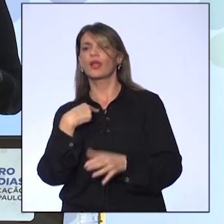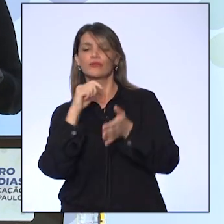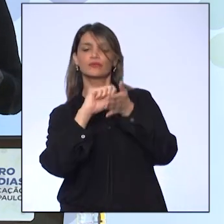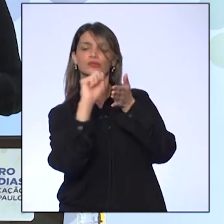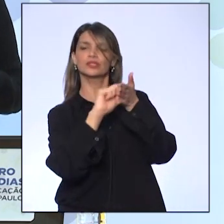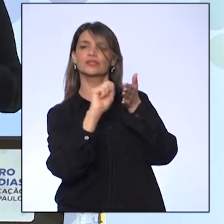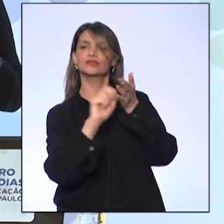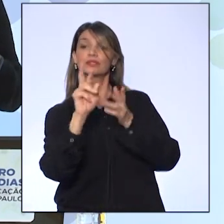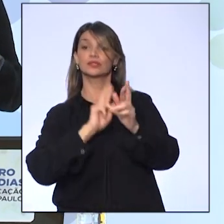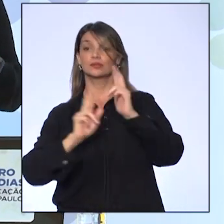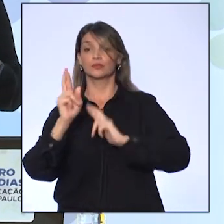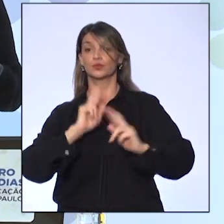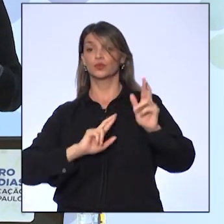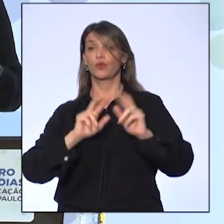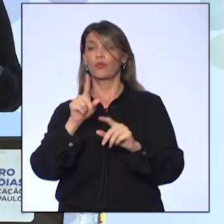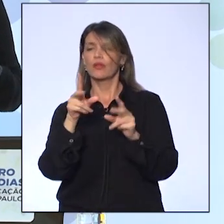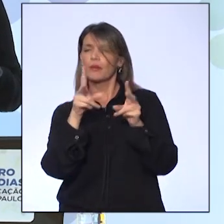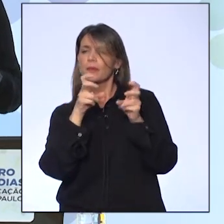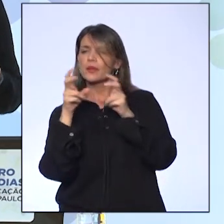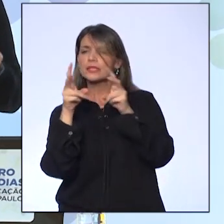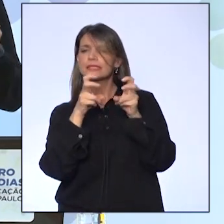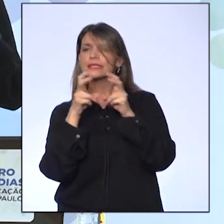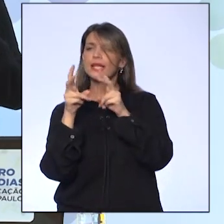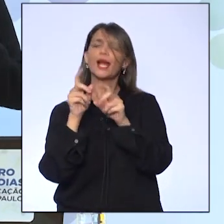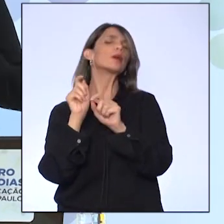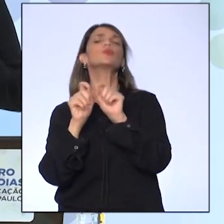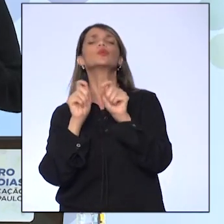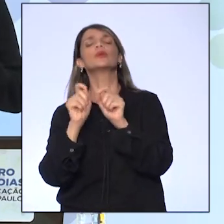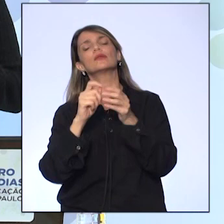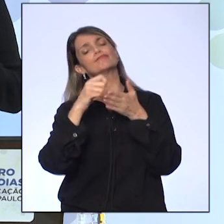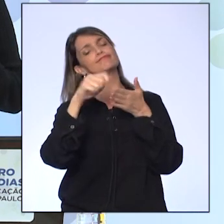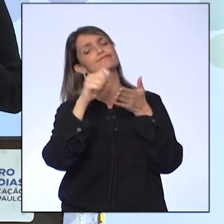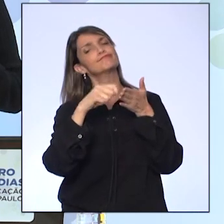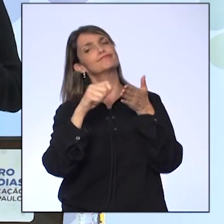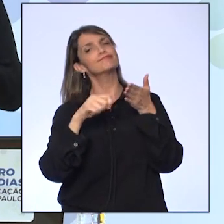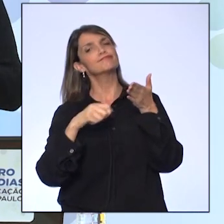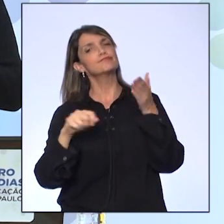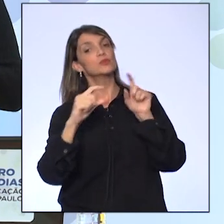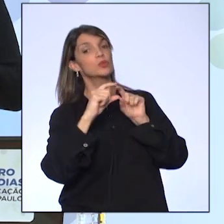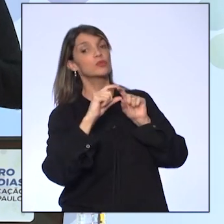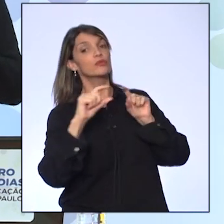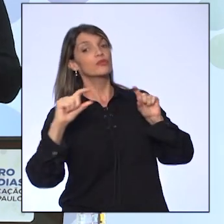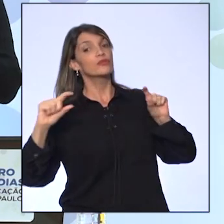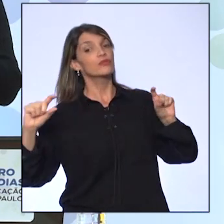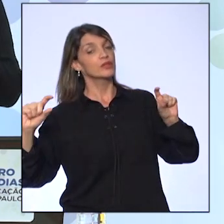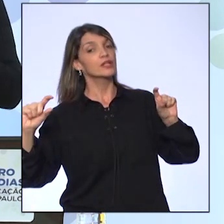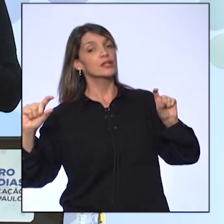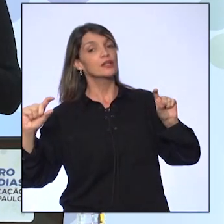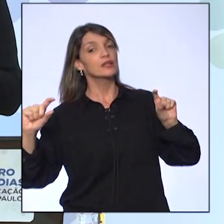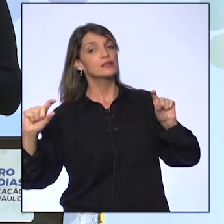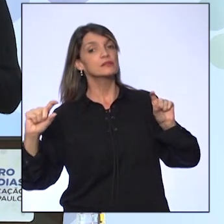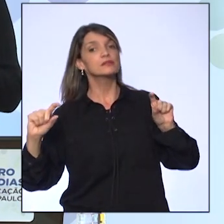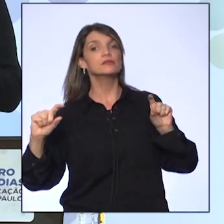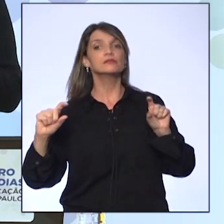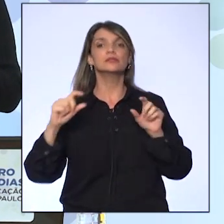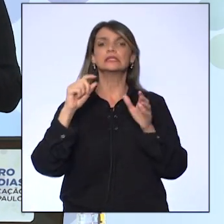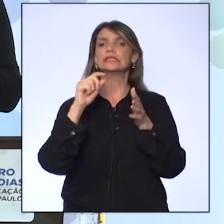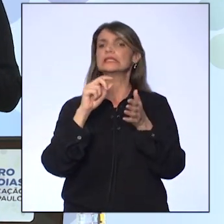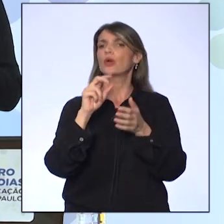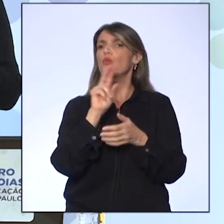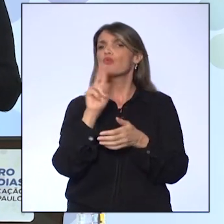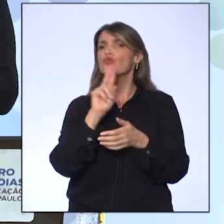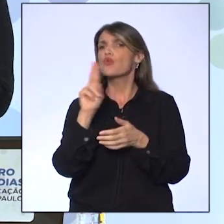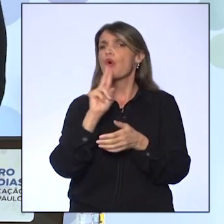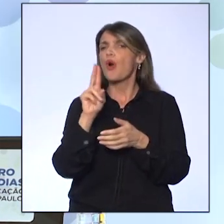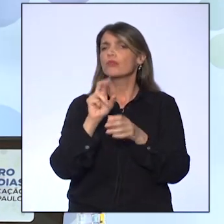as respostas, vocês irão observando e corrigindo a frase. Eu falei que você escreveria apenas o nome do